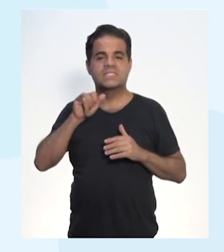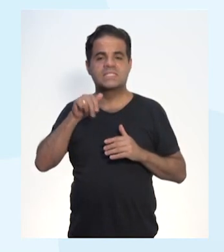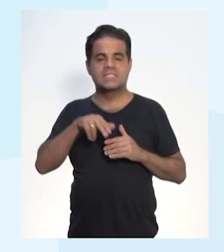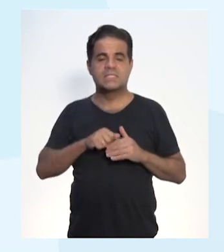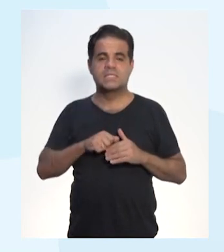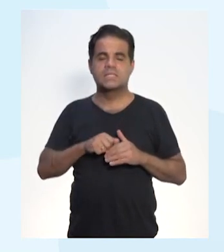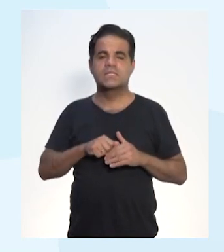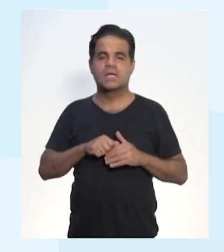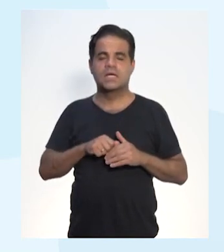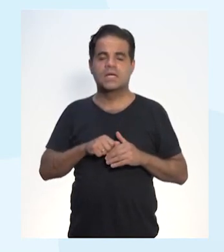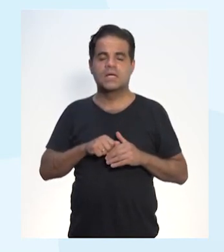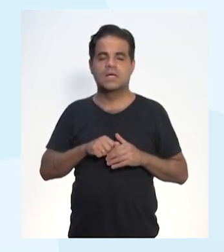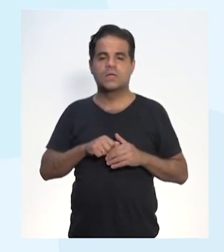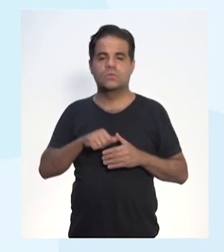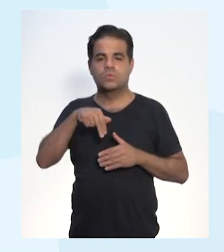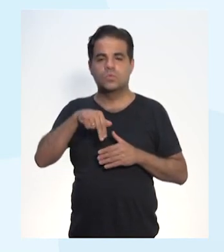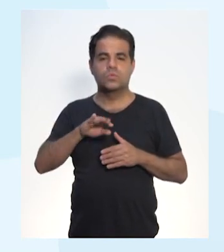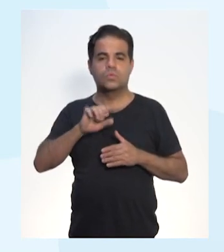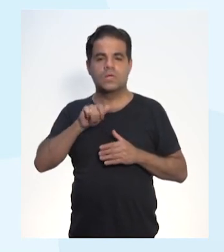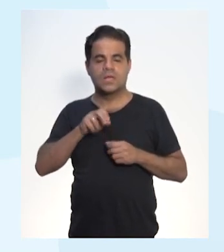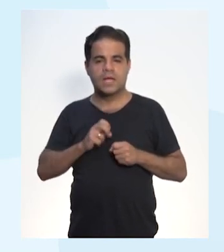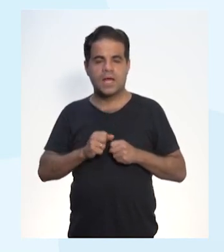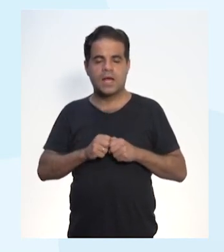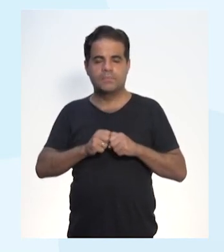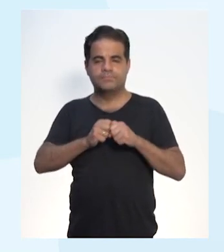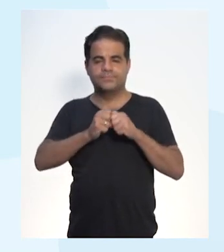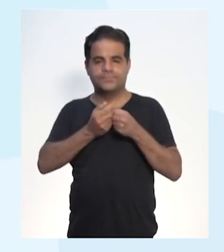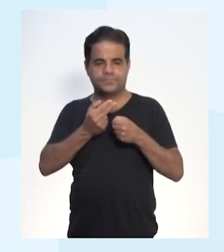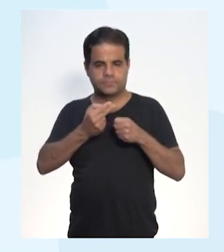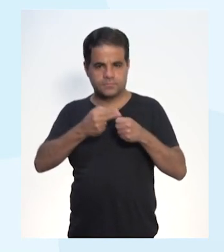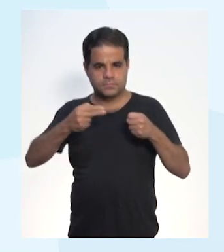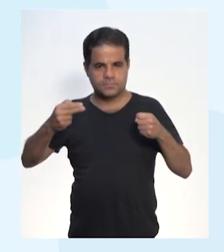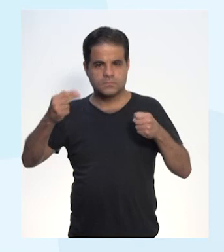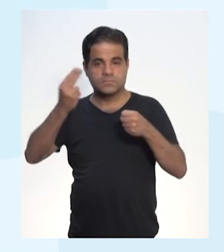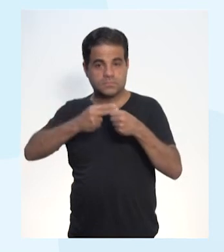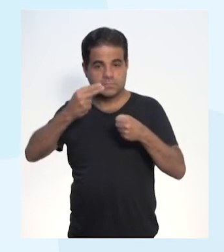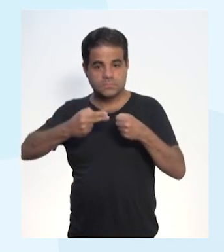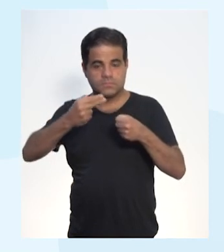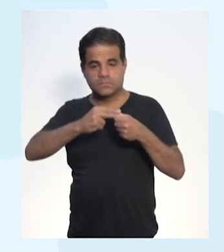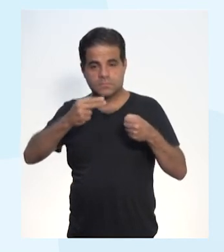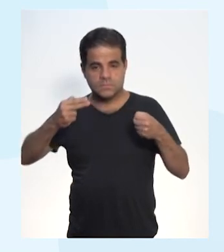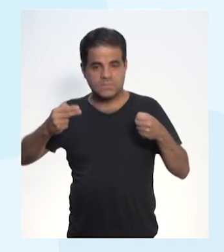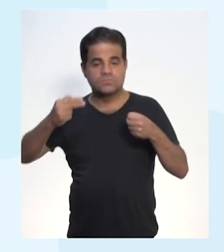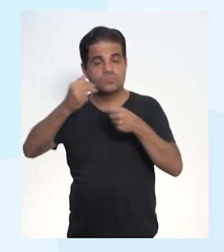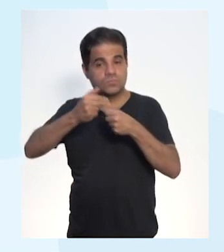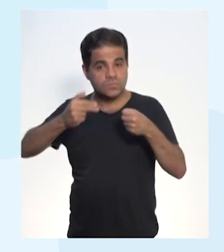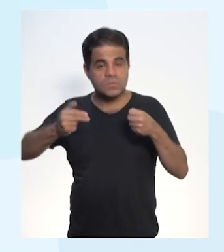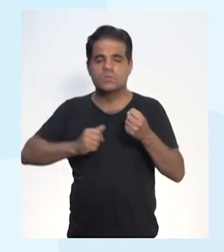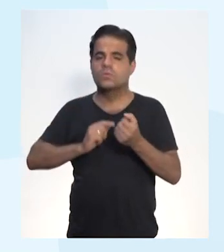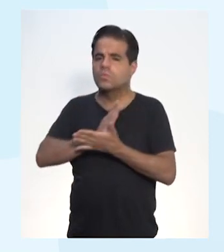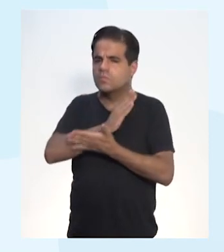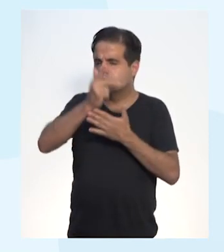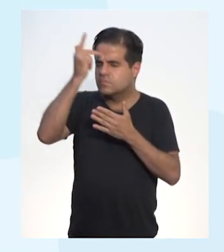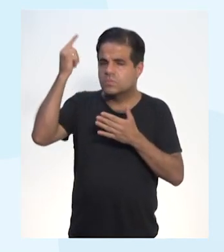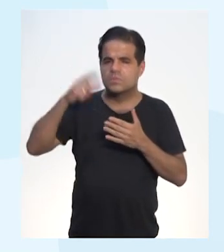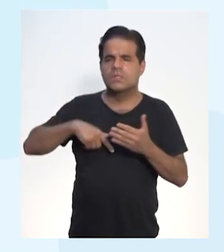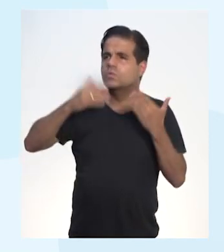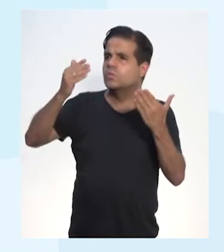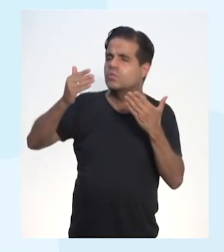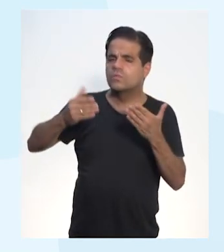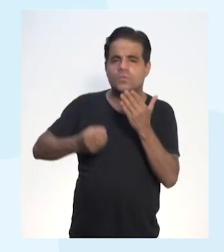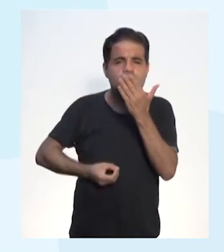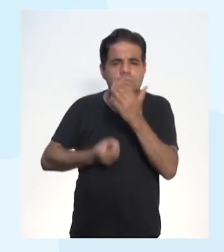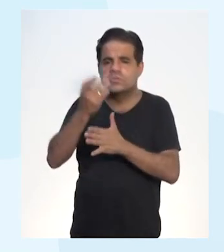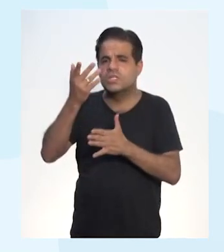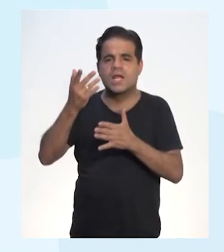tem um gerador, né, Giba? Tem um gerador, bacana. Tem um gerador. Um gerador eletromagnético também nela, né? Algumas pessoas talvez tenham dúvida de como é